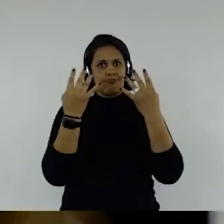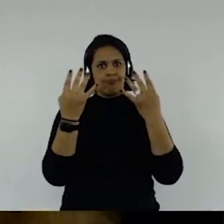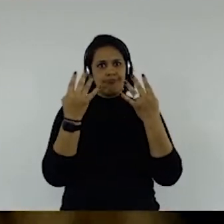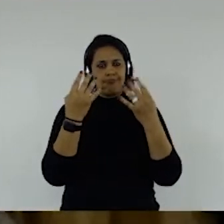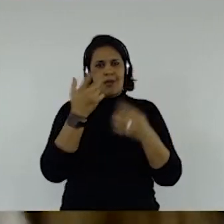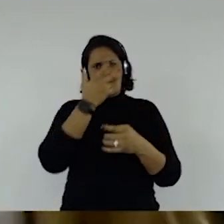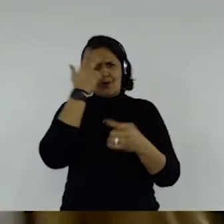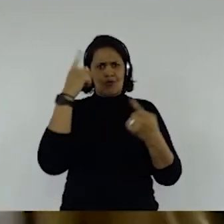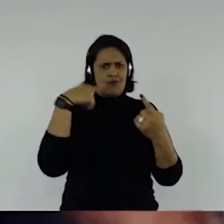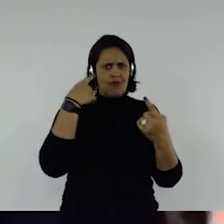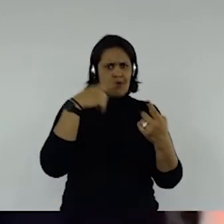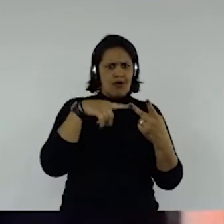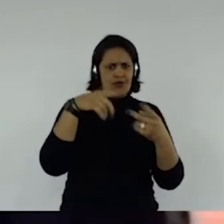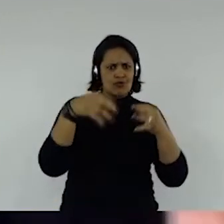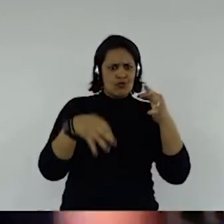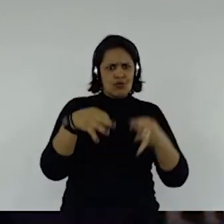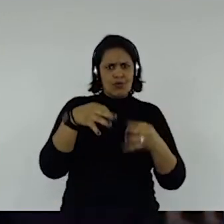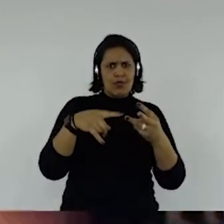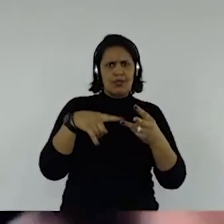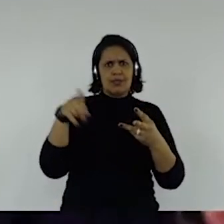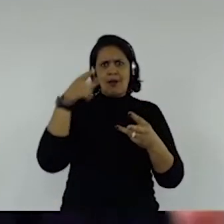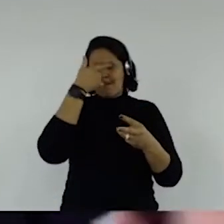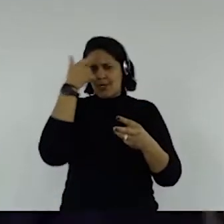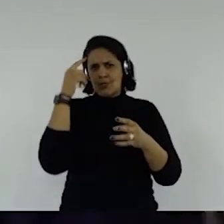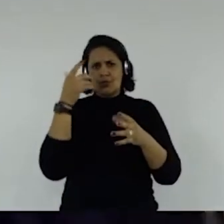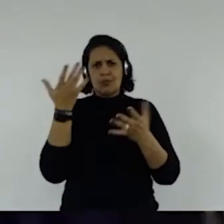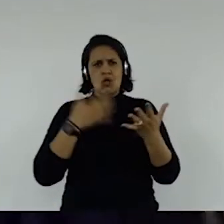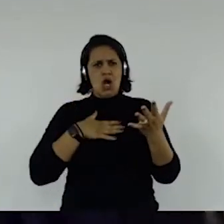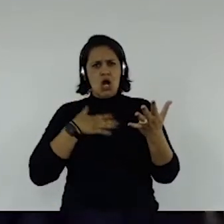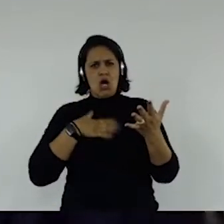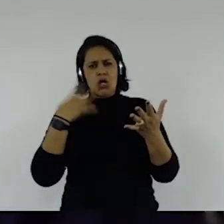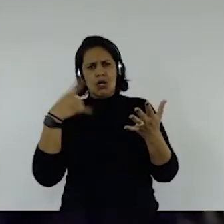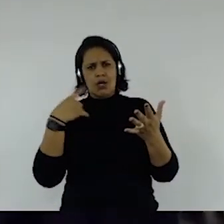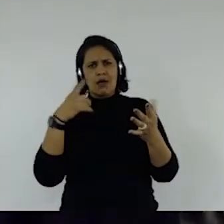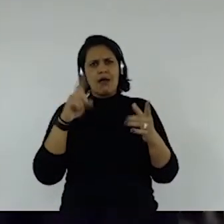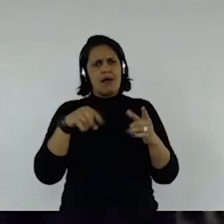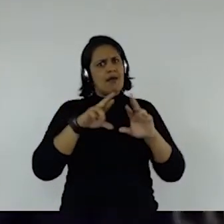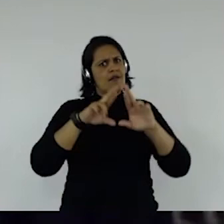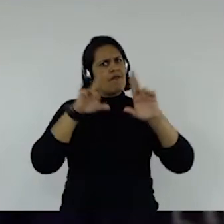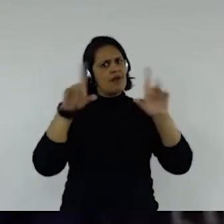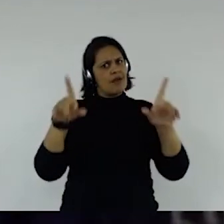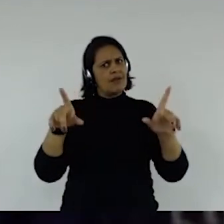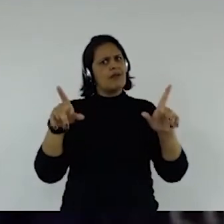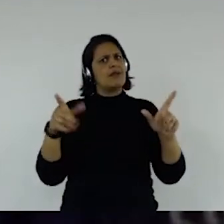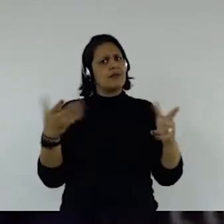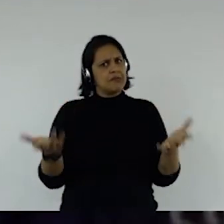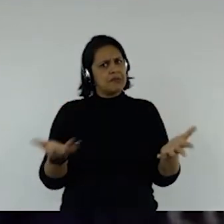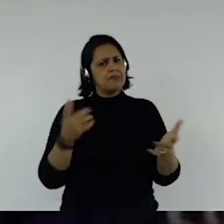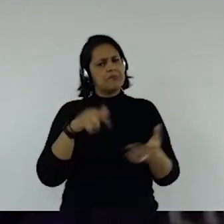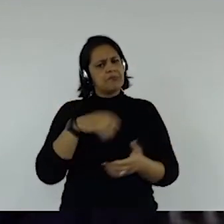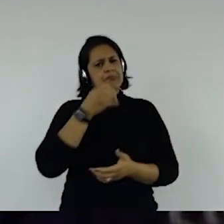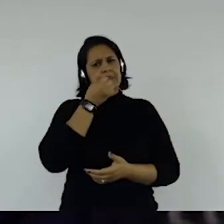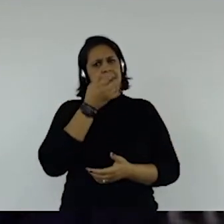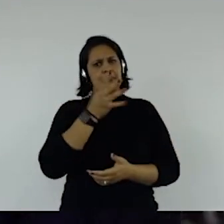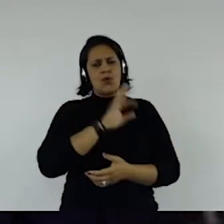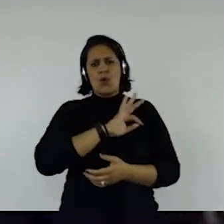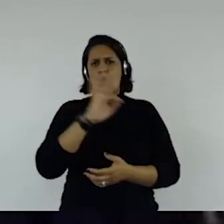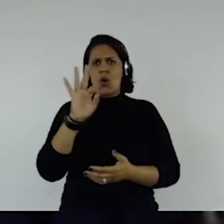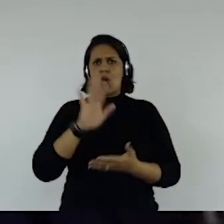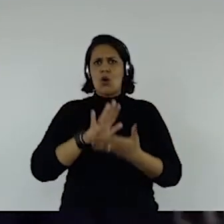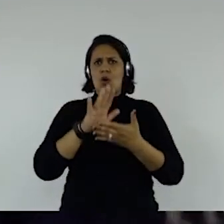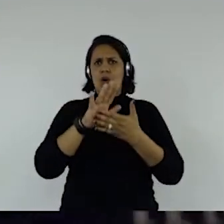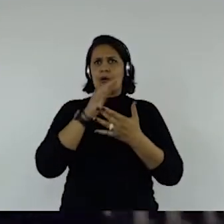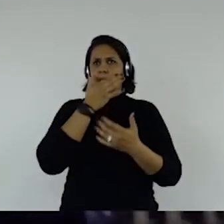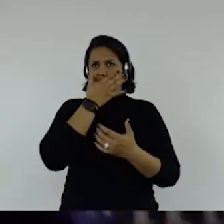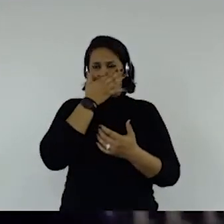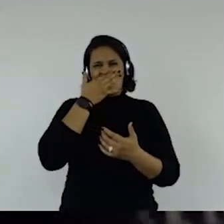falando. É uma mudança, não é, de patamar, de paradigma desse tipo de evento. Então, eu fico assim,